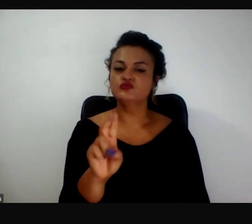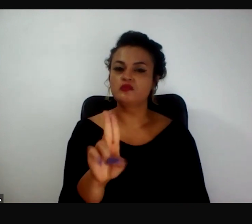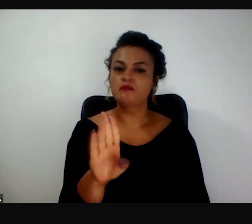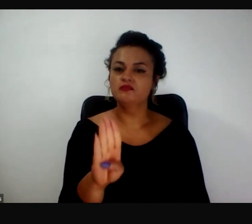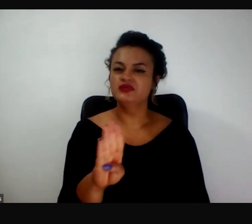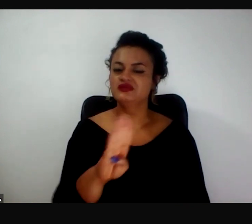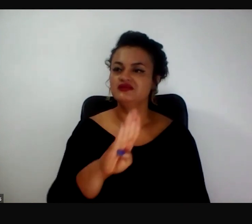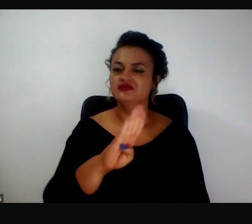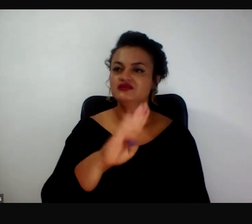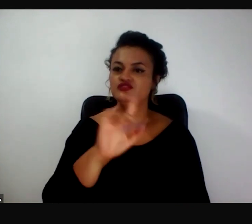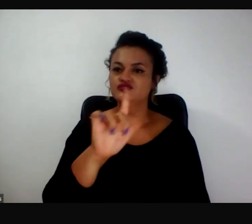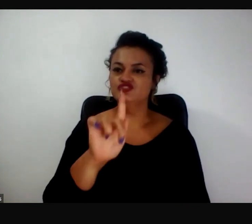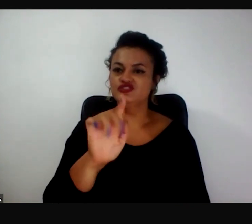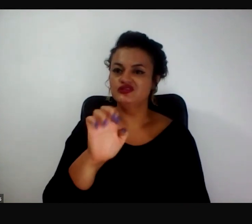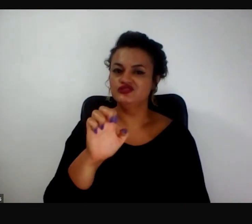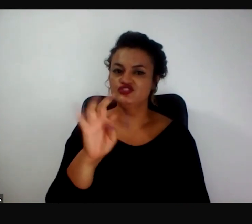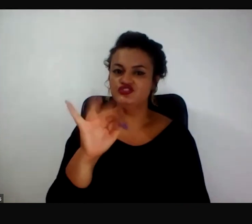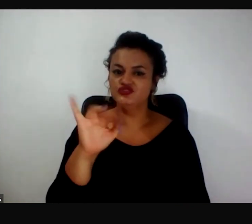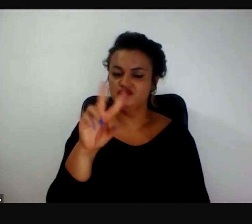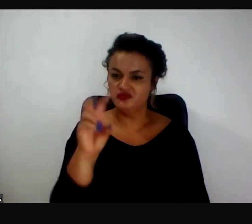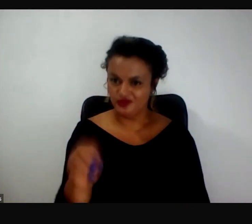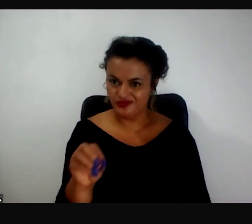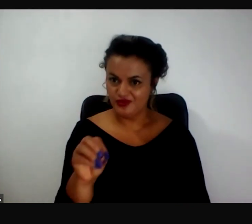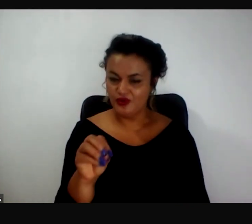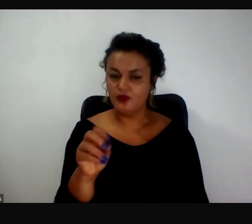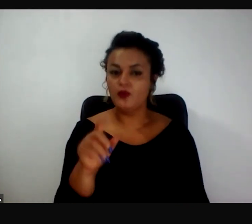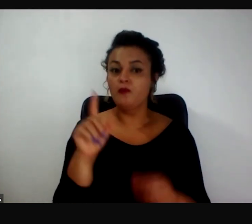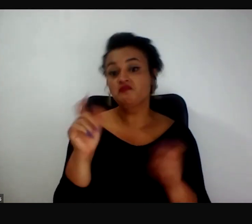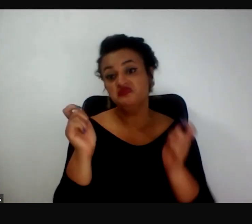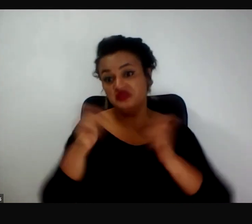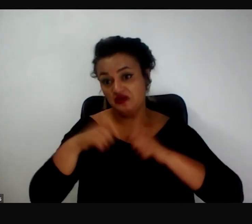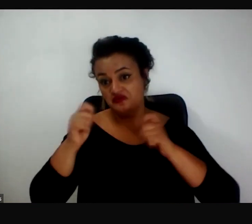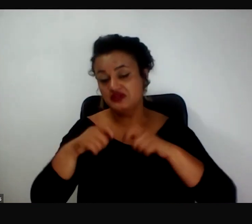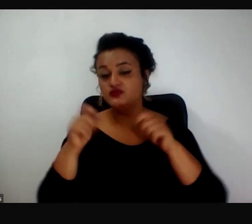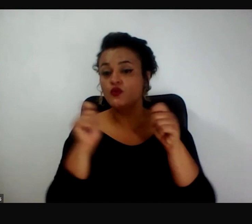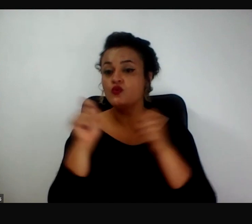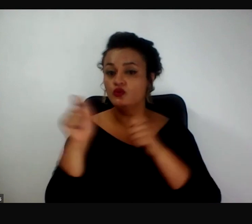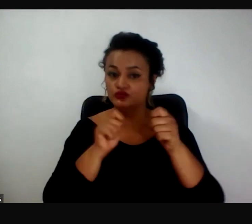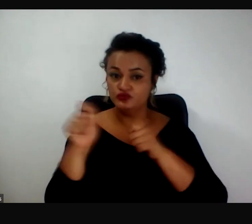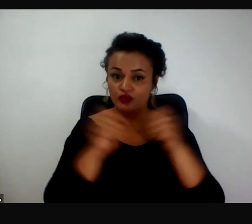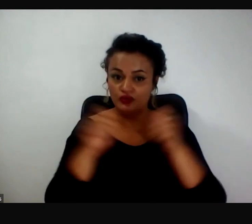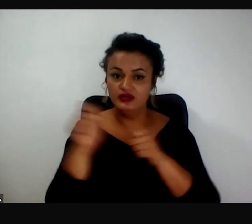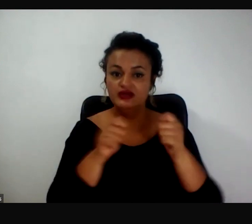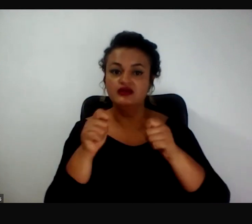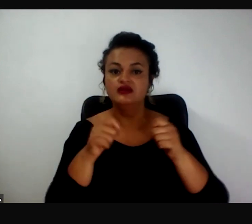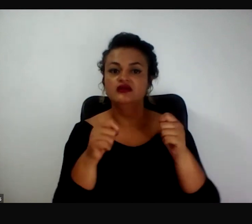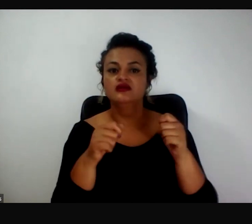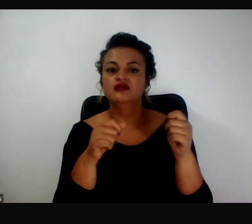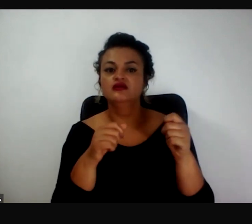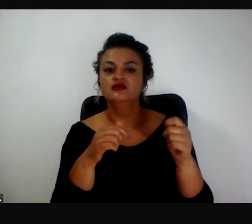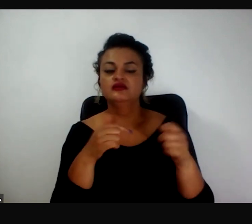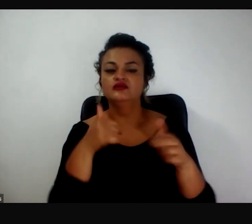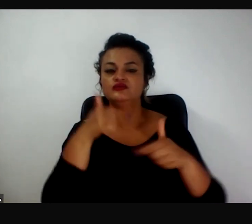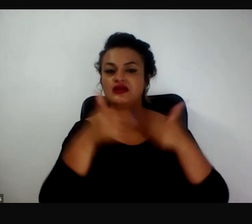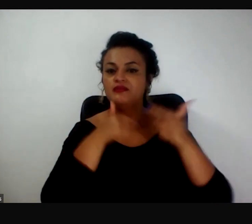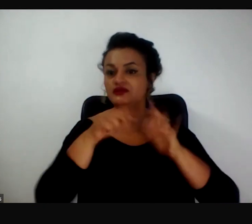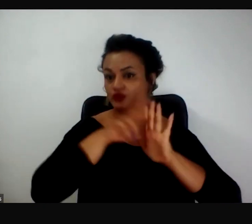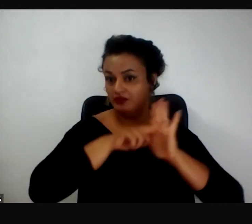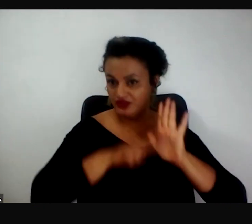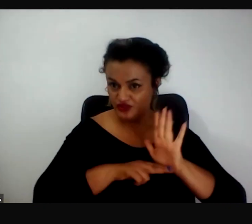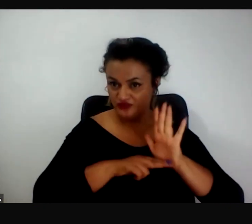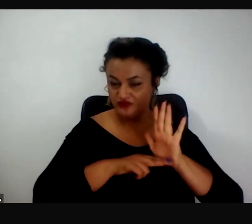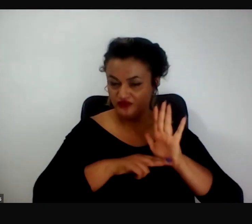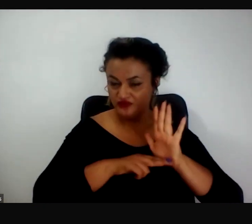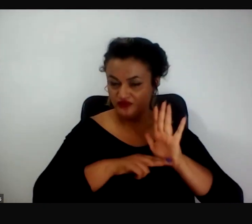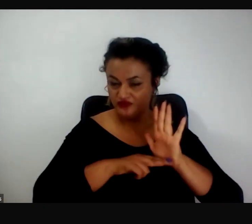ordenamento jurídico, com possibilidade de também controle da atividade normativa do governo.